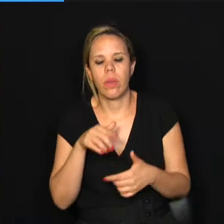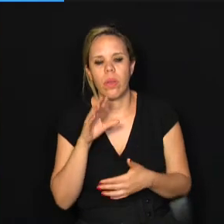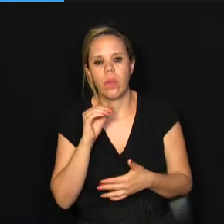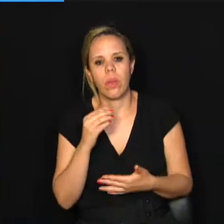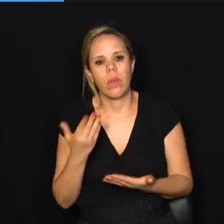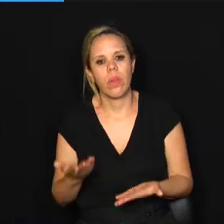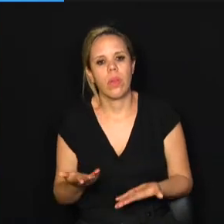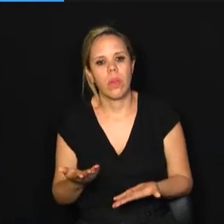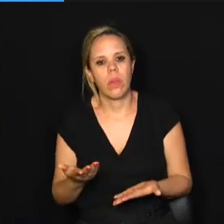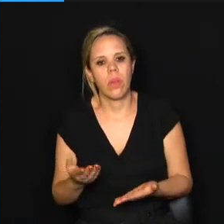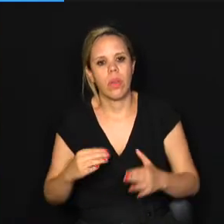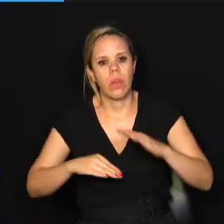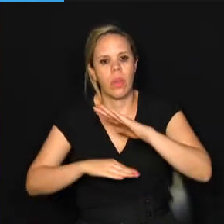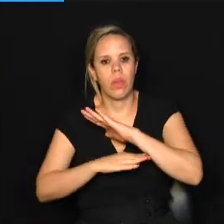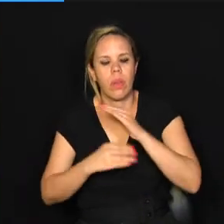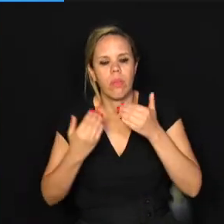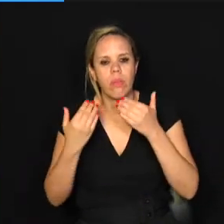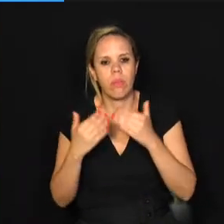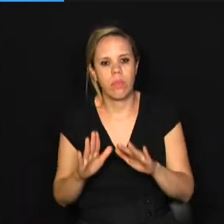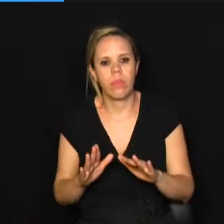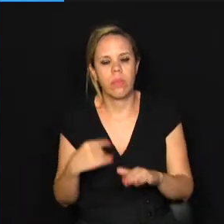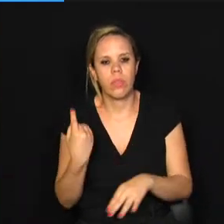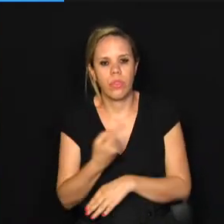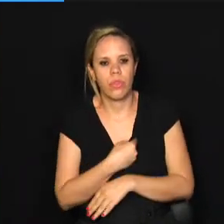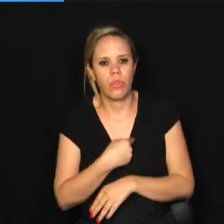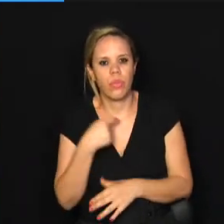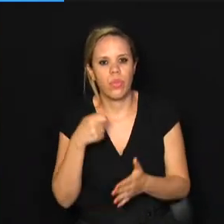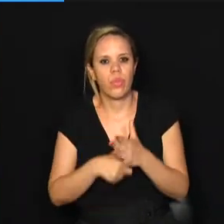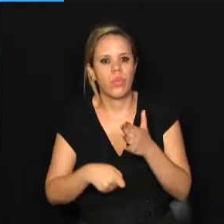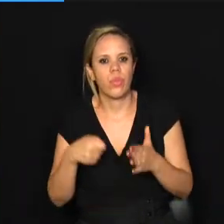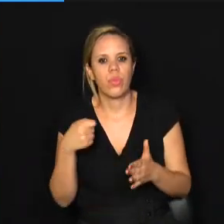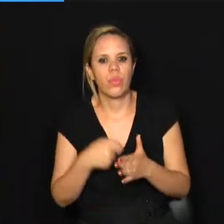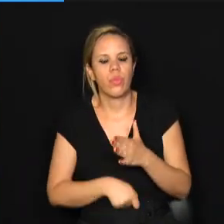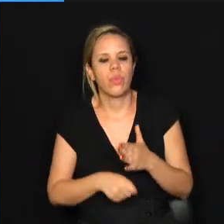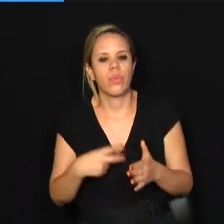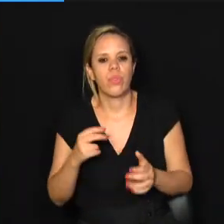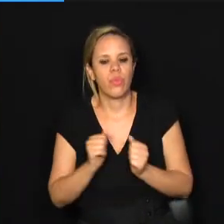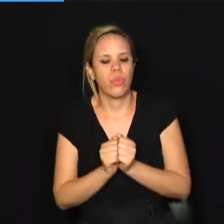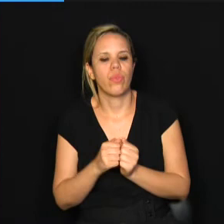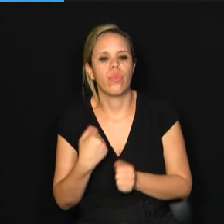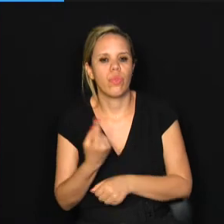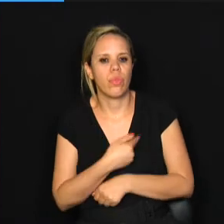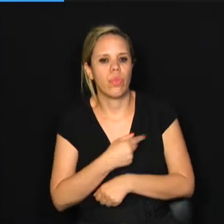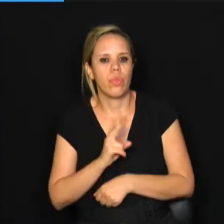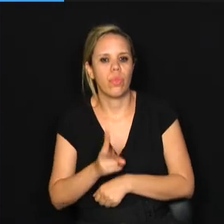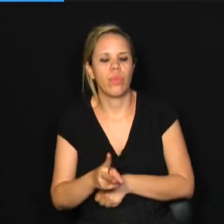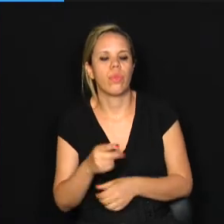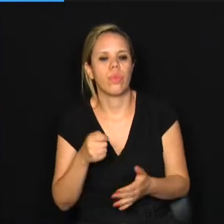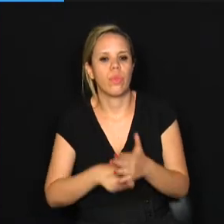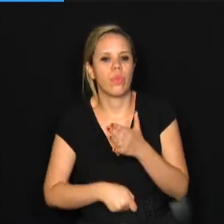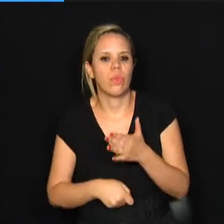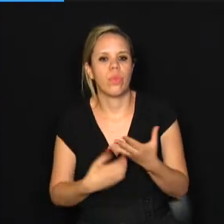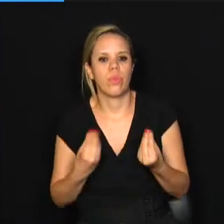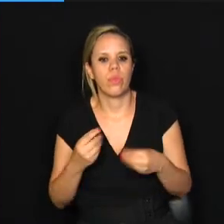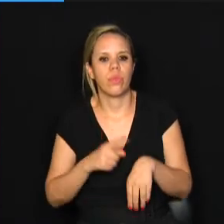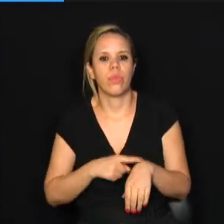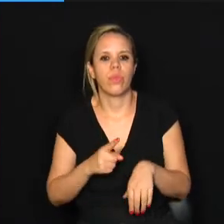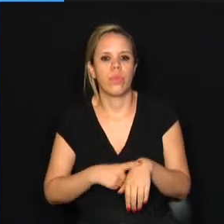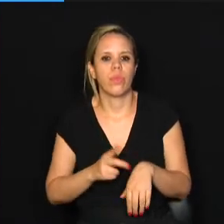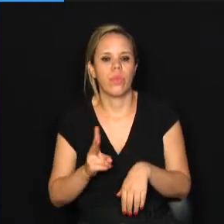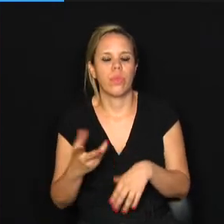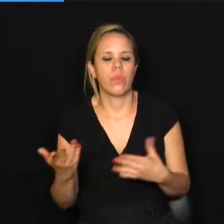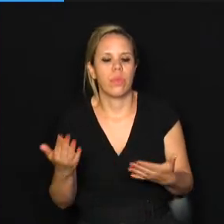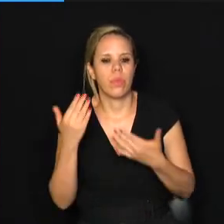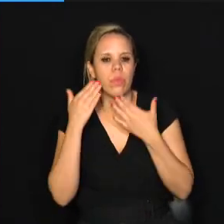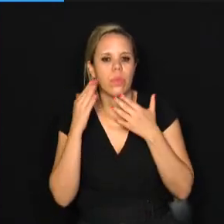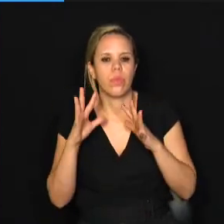sempre colocou a Câmara de portas abertas para a gente nessa luta, sempre esteve conosco, que não é de hoje essa luta, né? De muito tempo. E